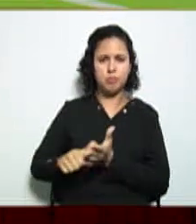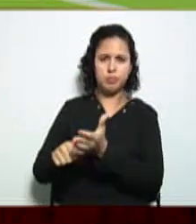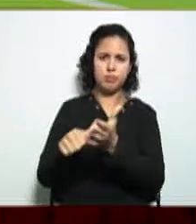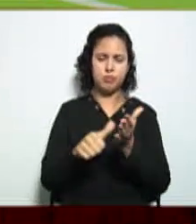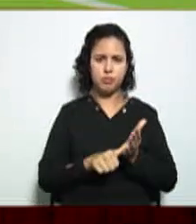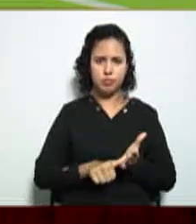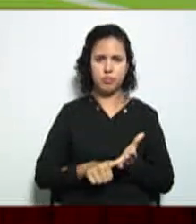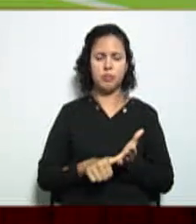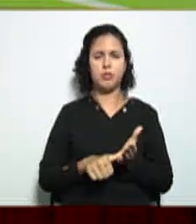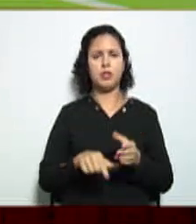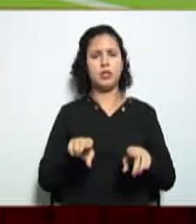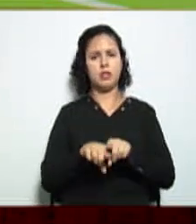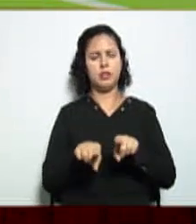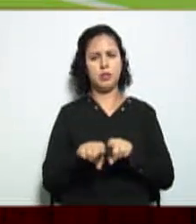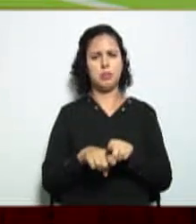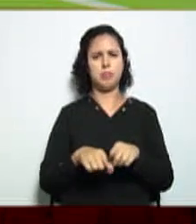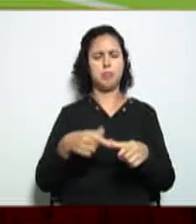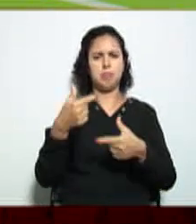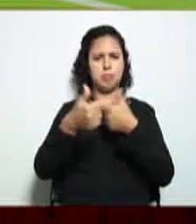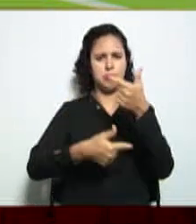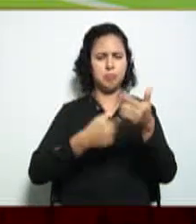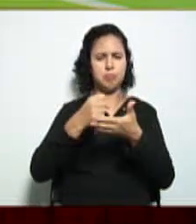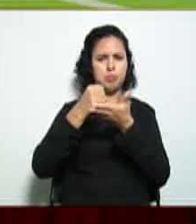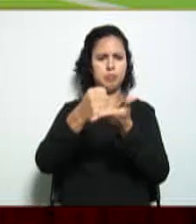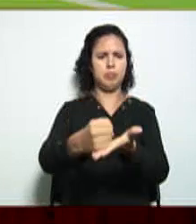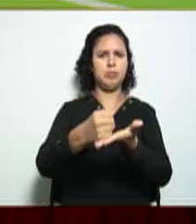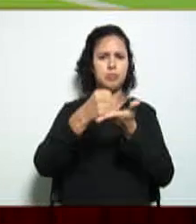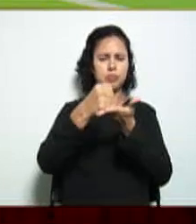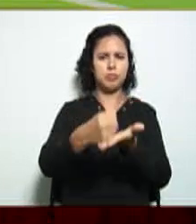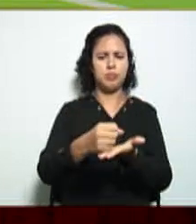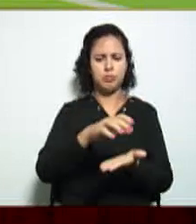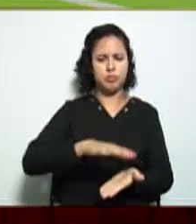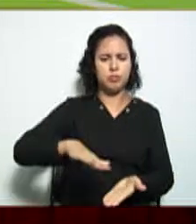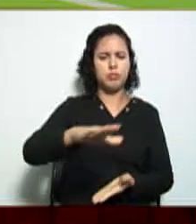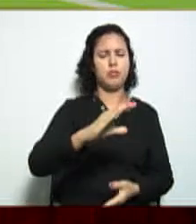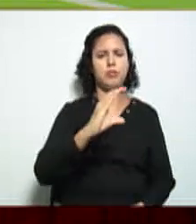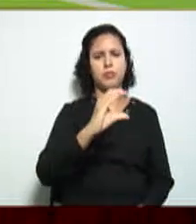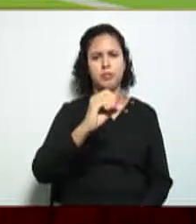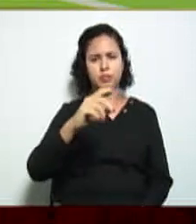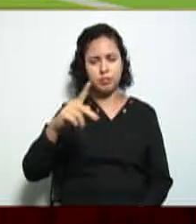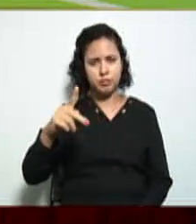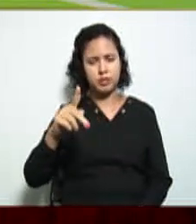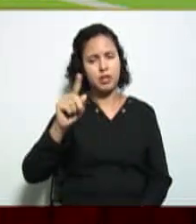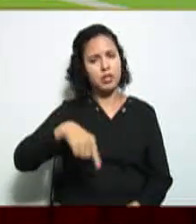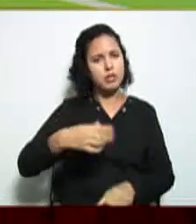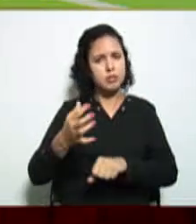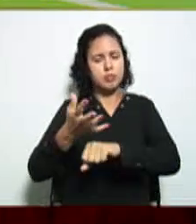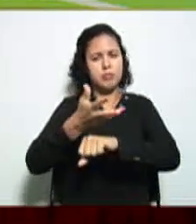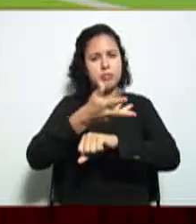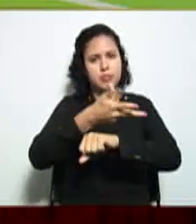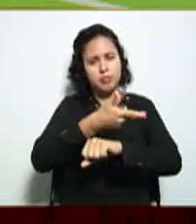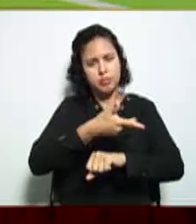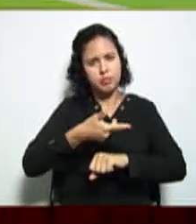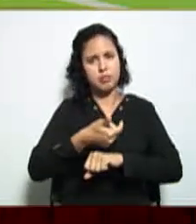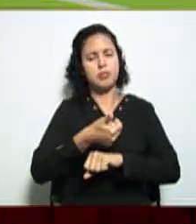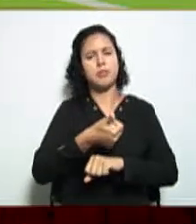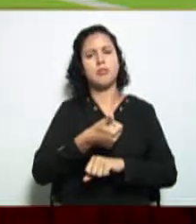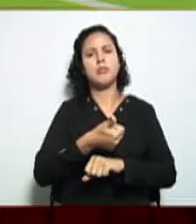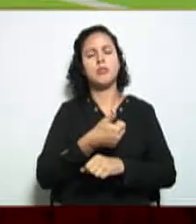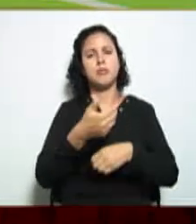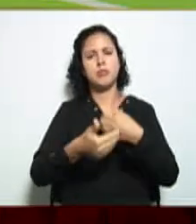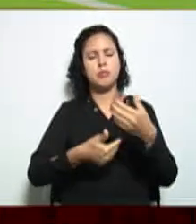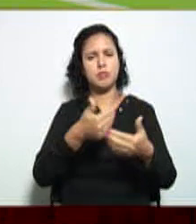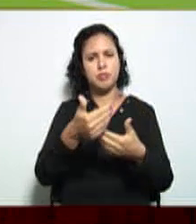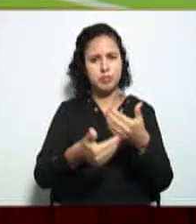cooperados, prestar esses serviços na área do cooperativismo, são competências, são habilidades que são